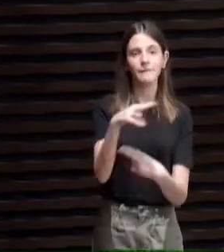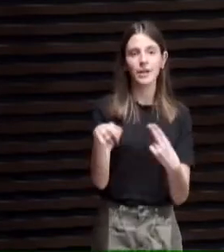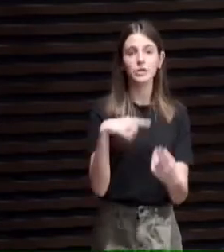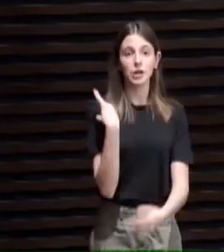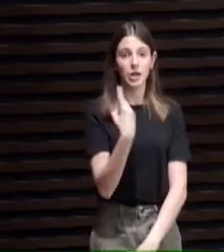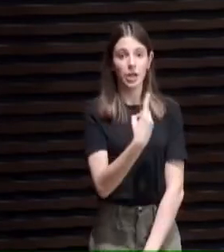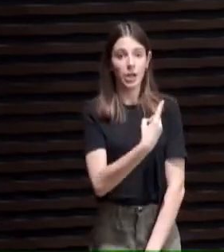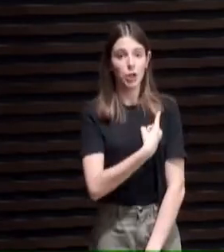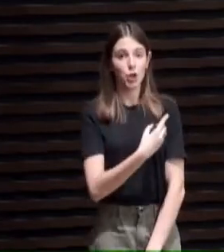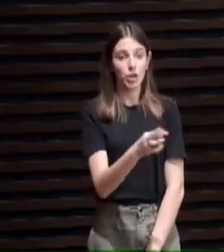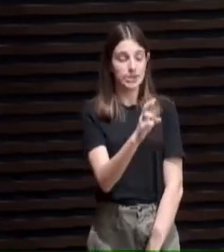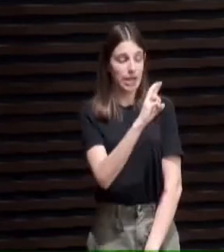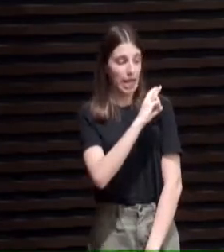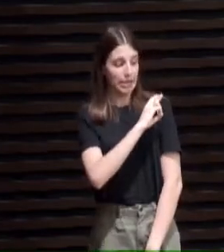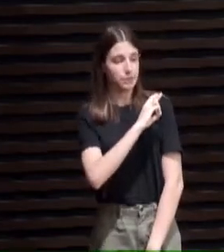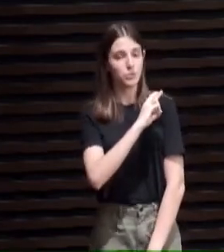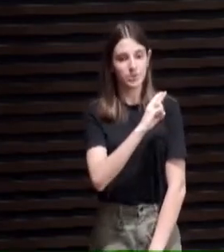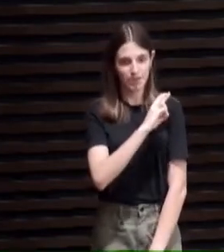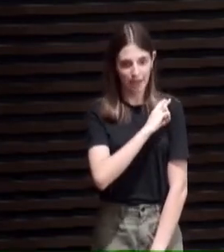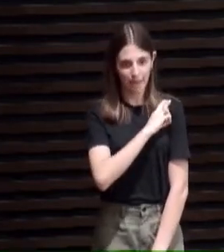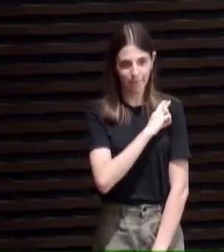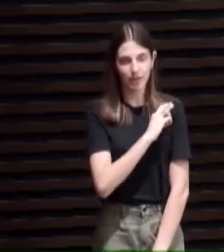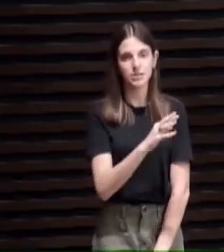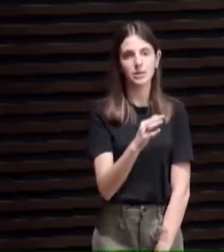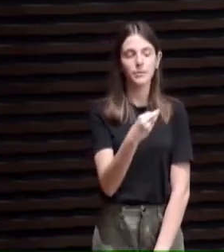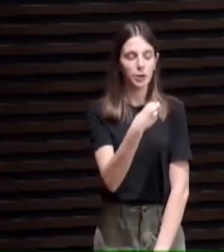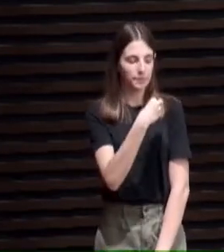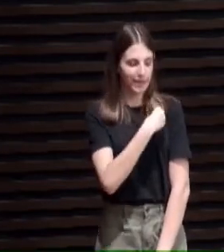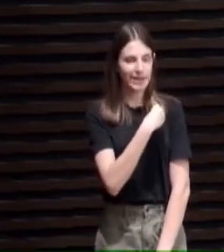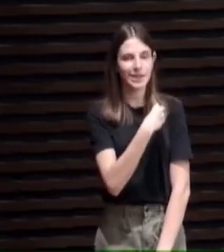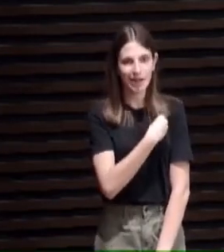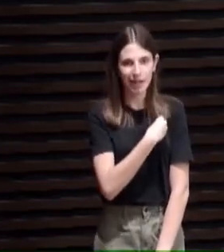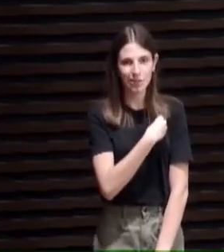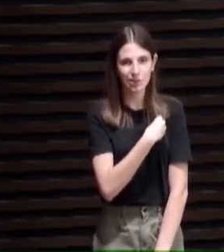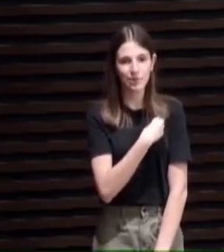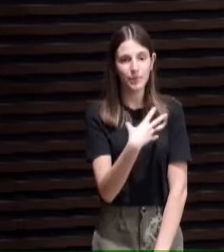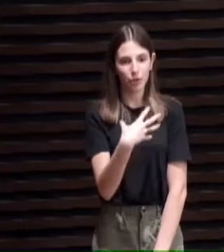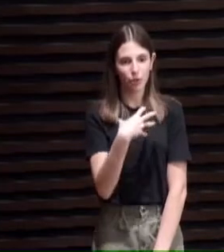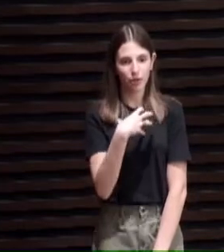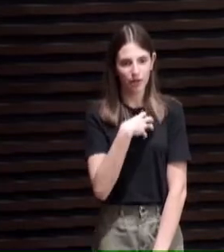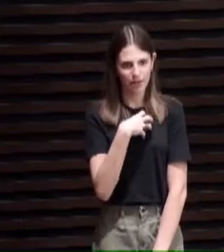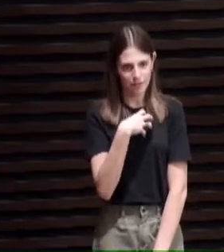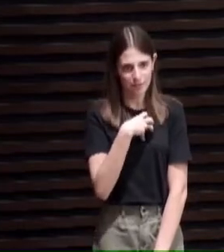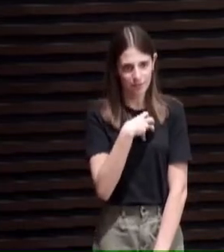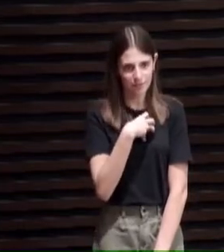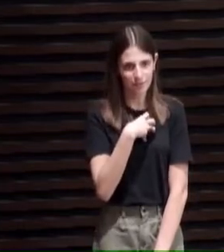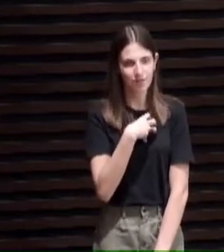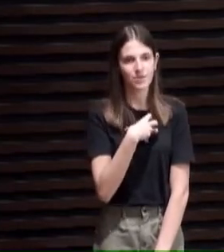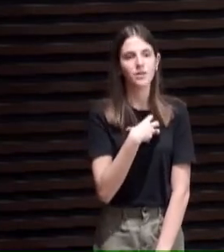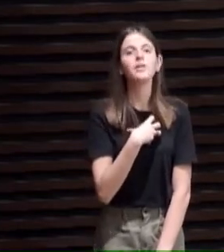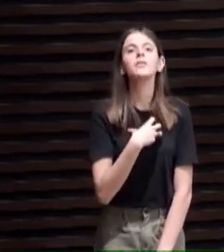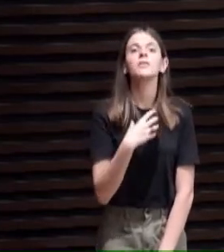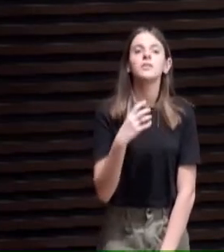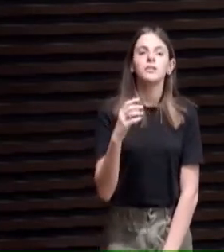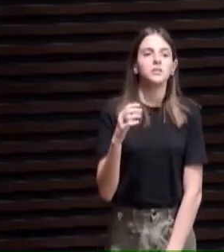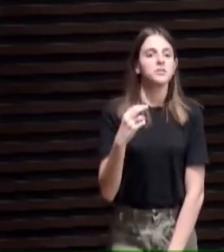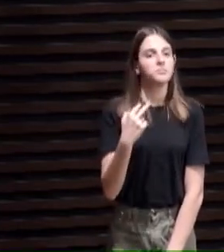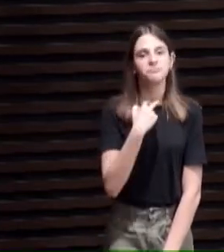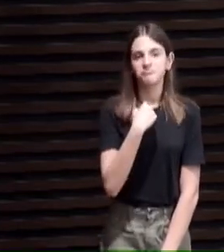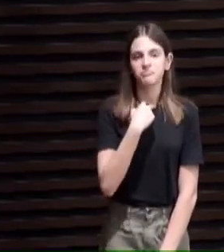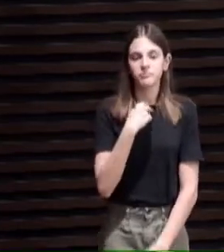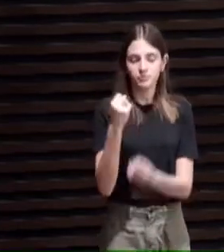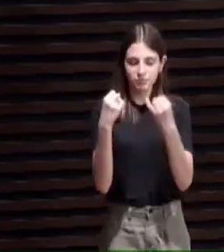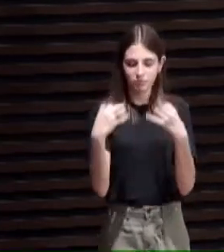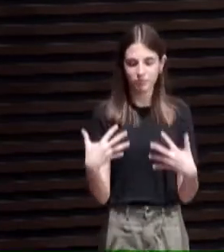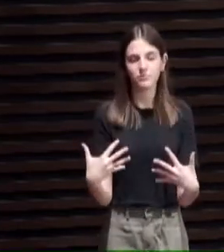permanecemos responsáveis pelo pecado, responsáveis pelo que cometemos, ainda que não saibamos explicar. A Teodiceia, ela é